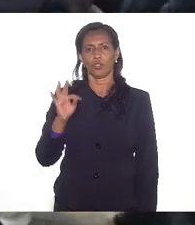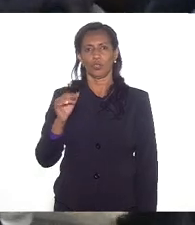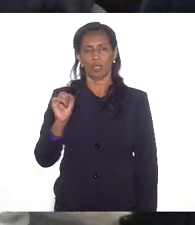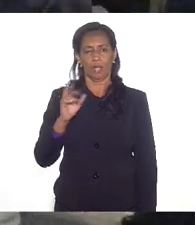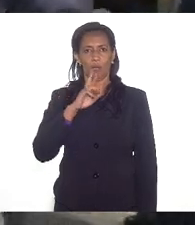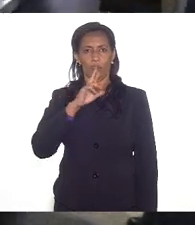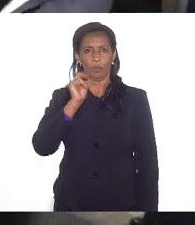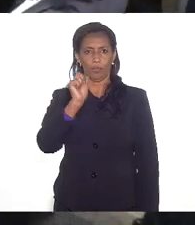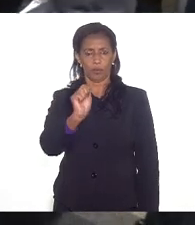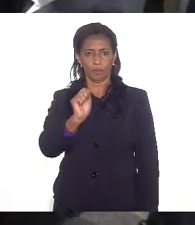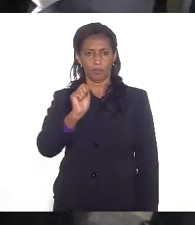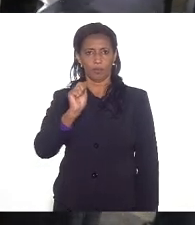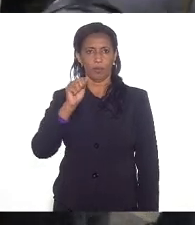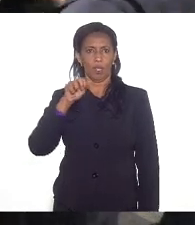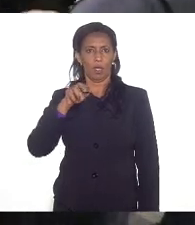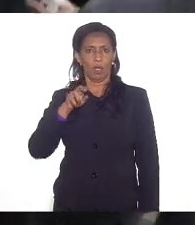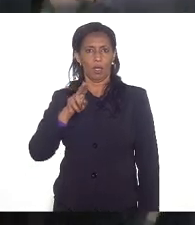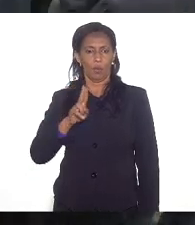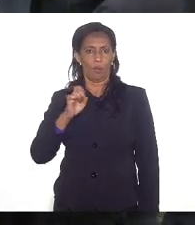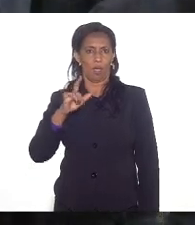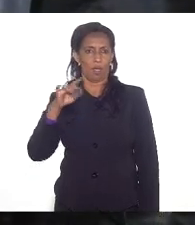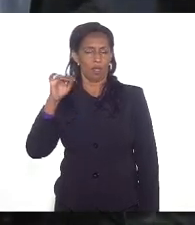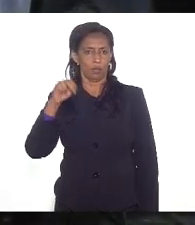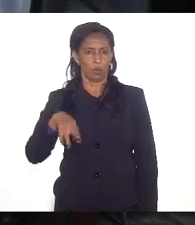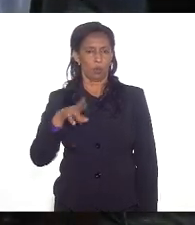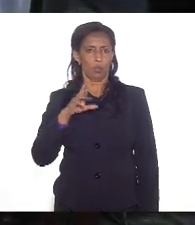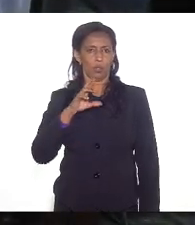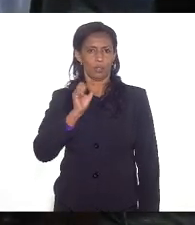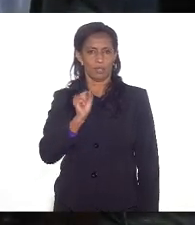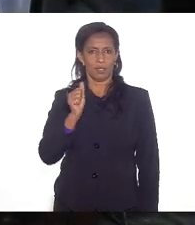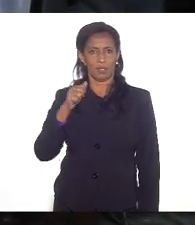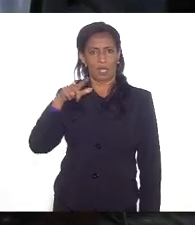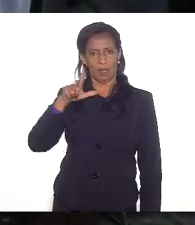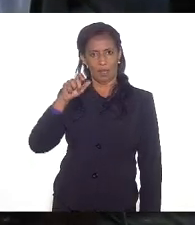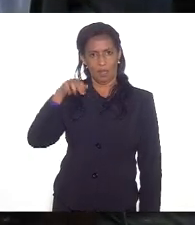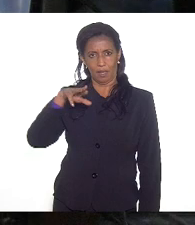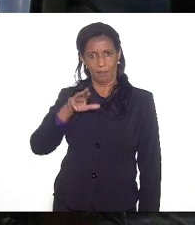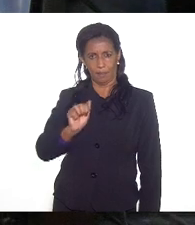Rodrigo Amorim heliton Coronel Salema